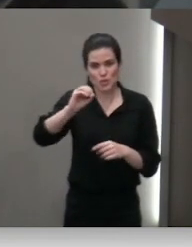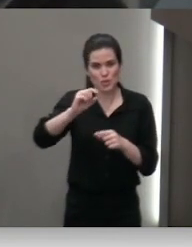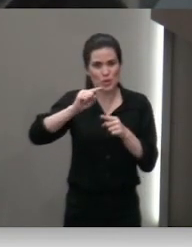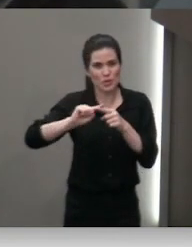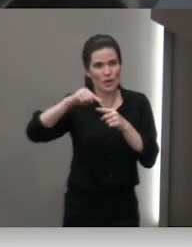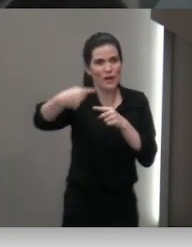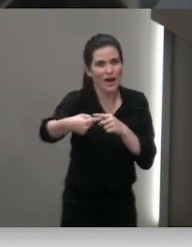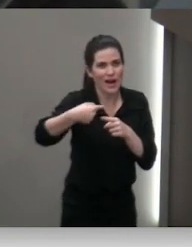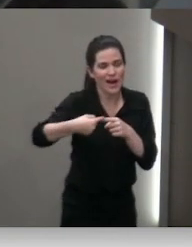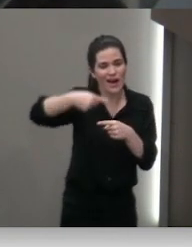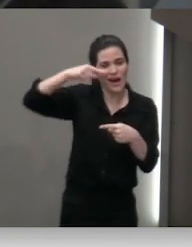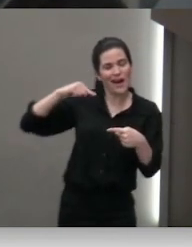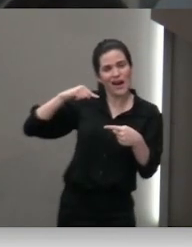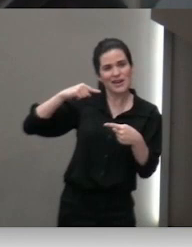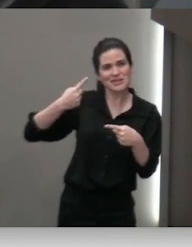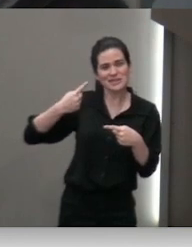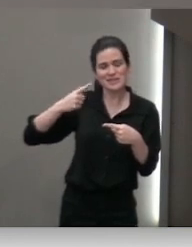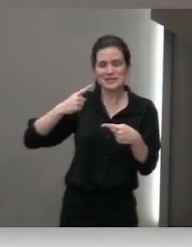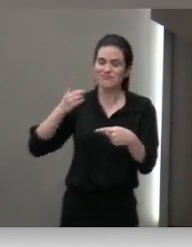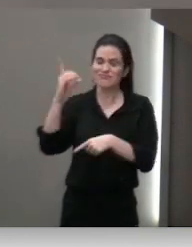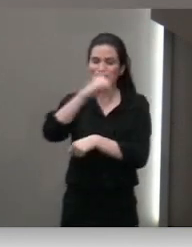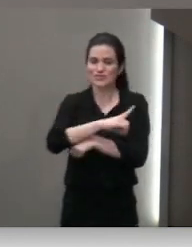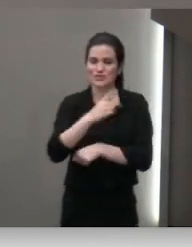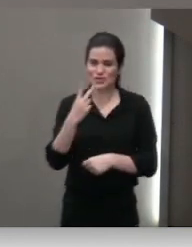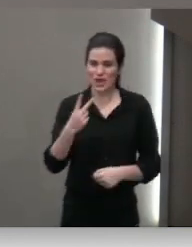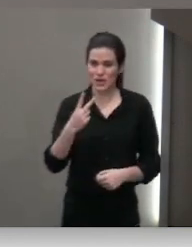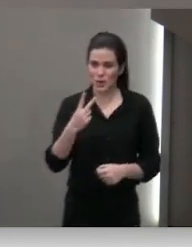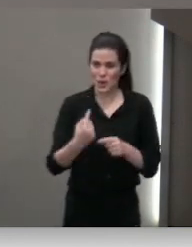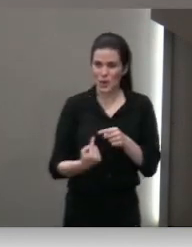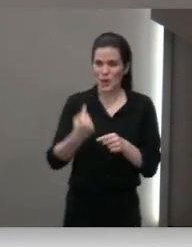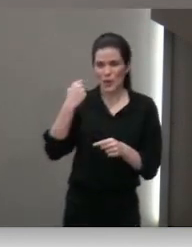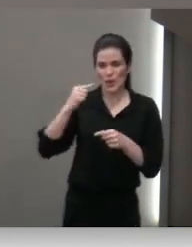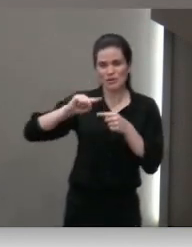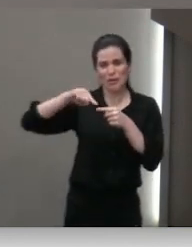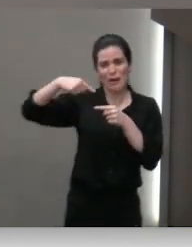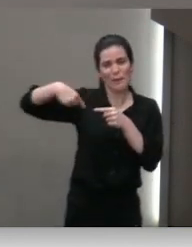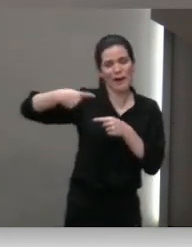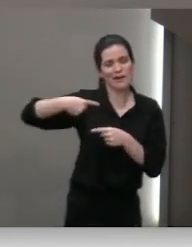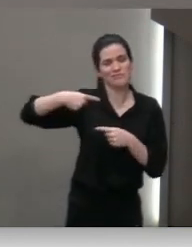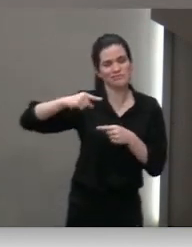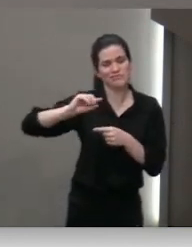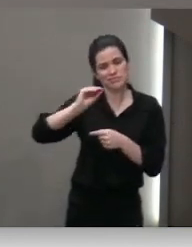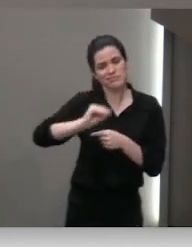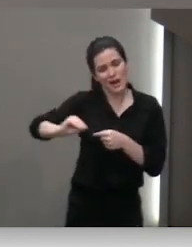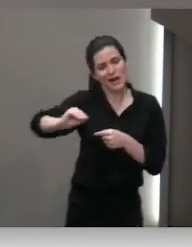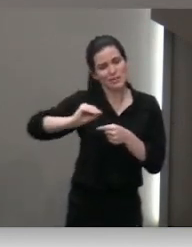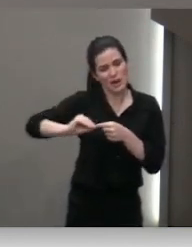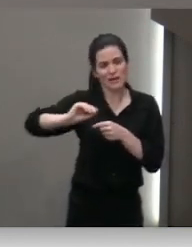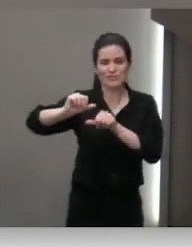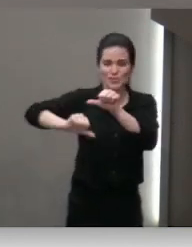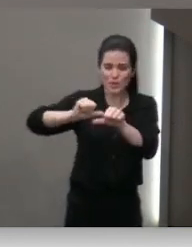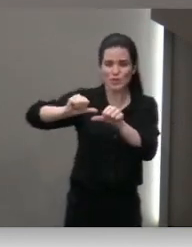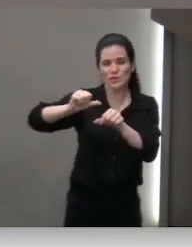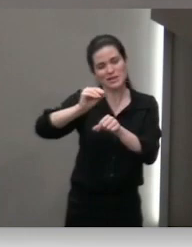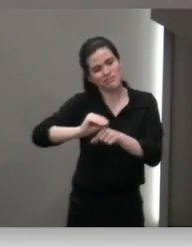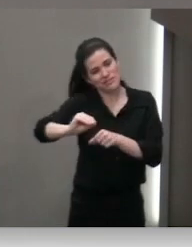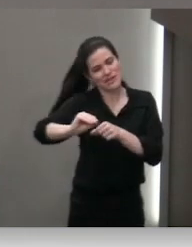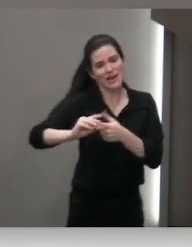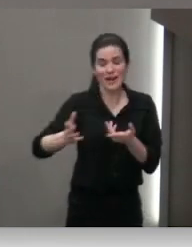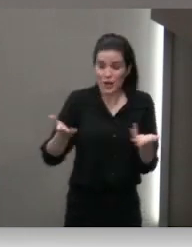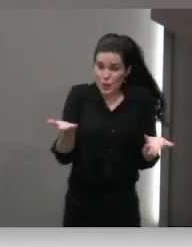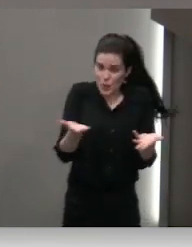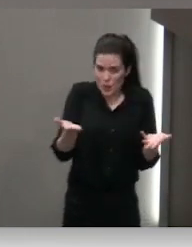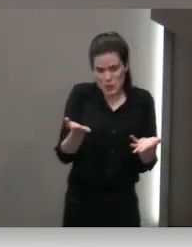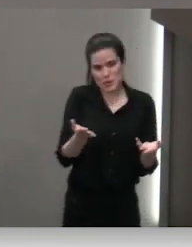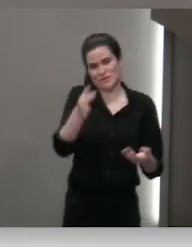setembro. E era para ser dia 2, como foi prolongando diversas pulada, foi para o dia 16, mas estamos aqui